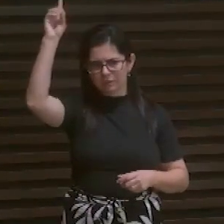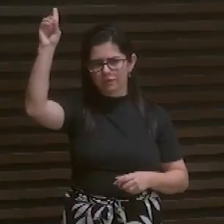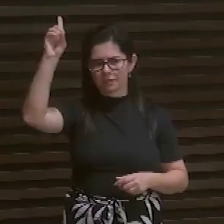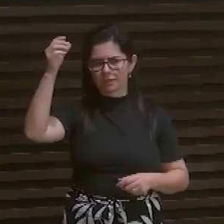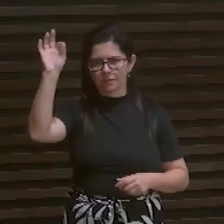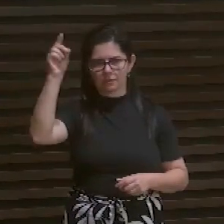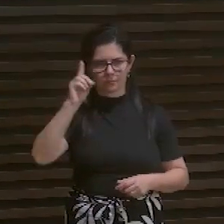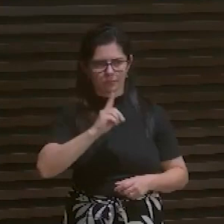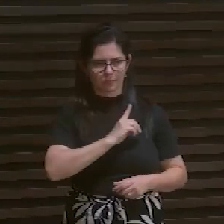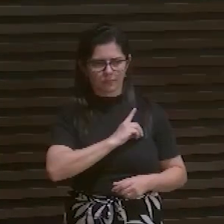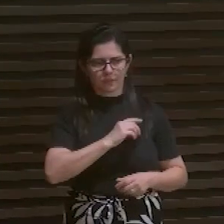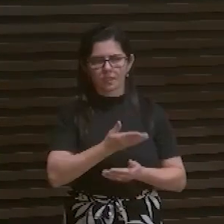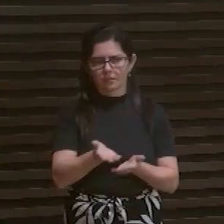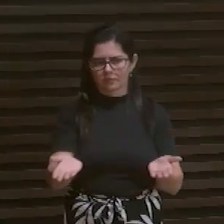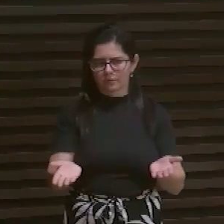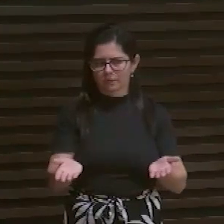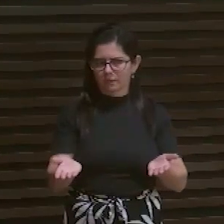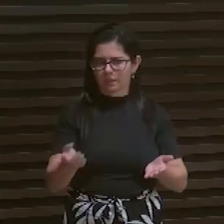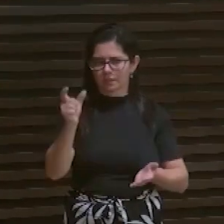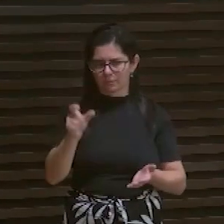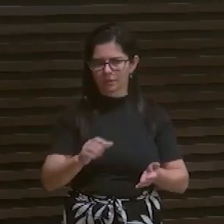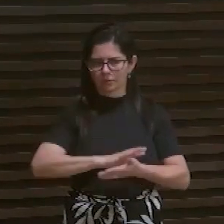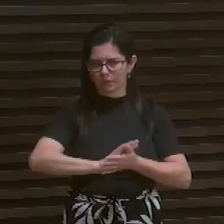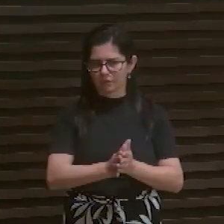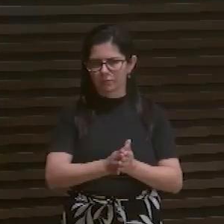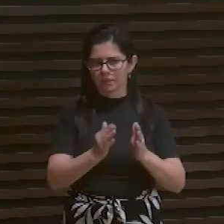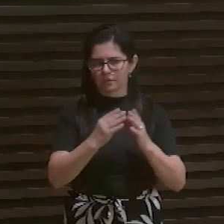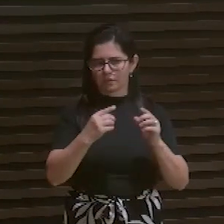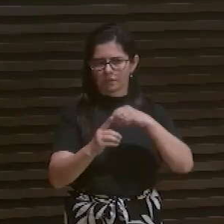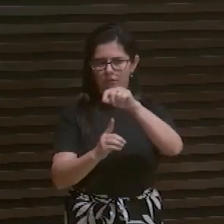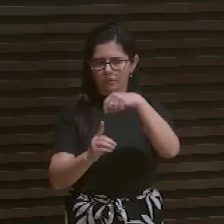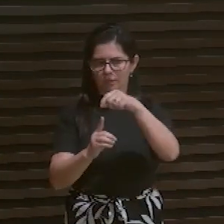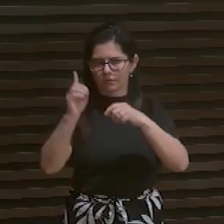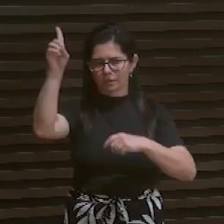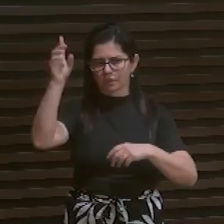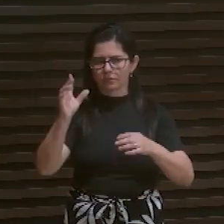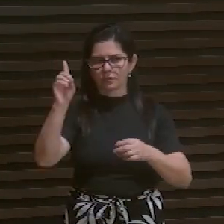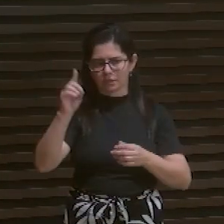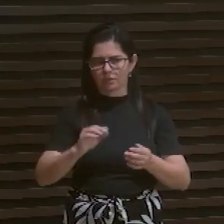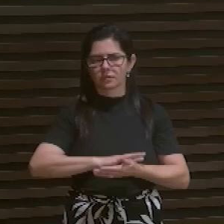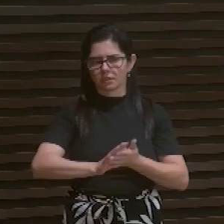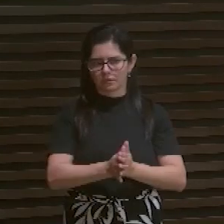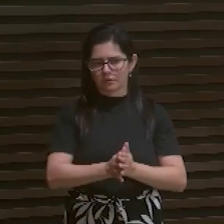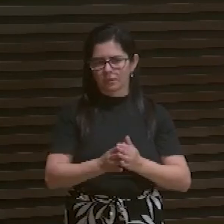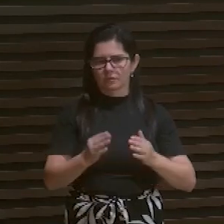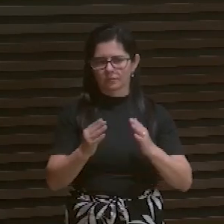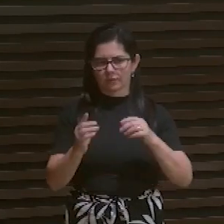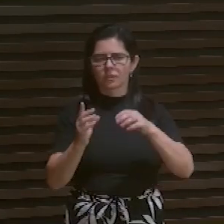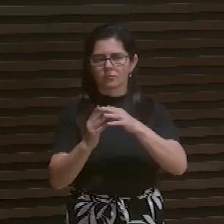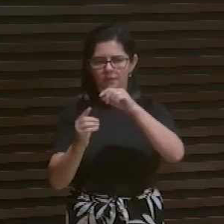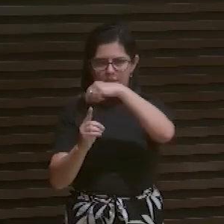vocês? Se alguém destruir o santuário de Deus, Deus o destruirá, pois o santuário de Deus, que são vocês,